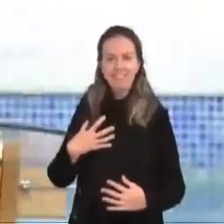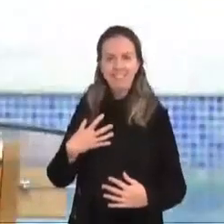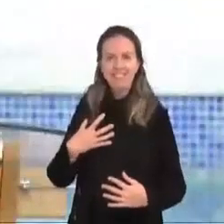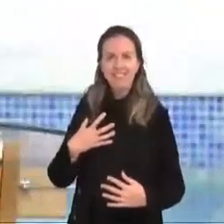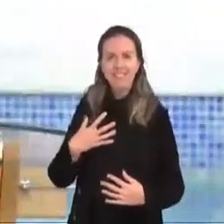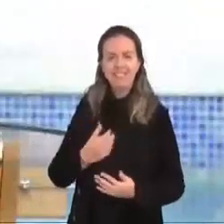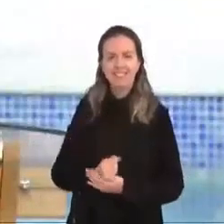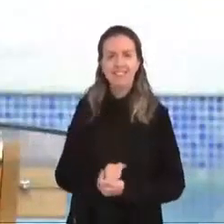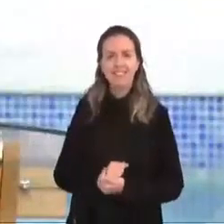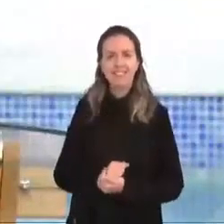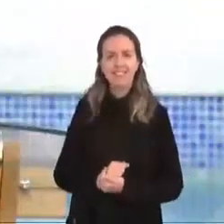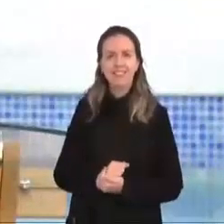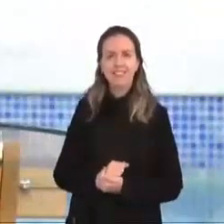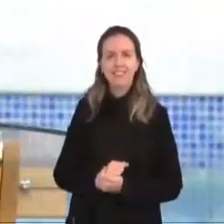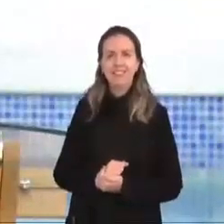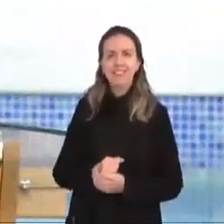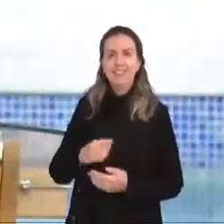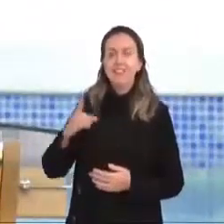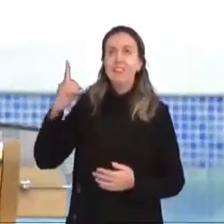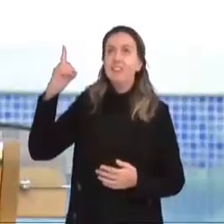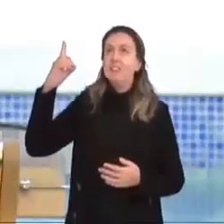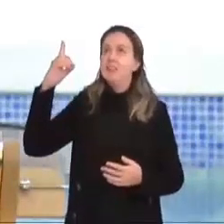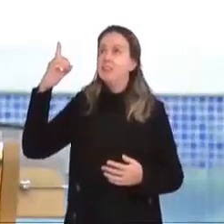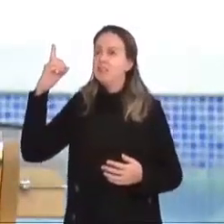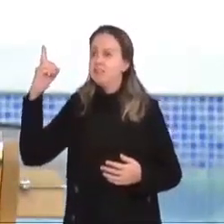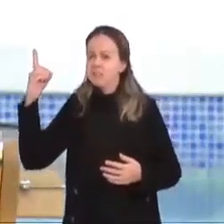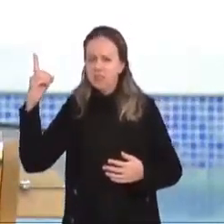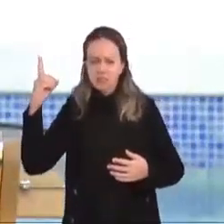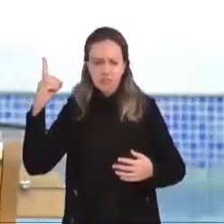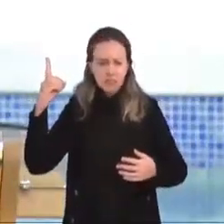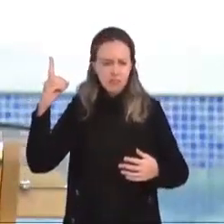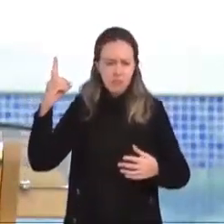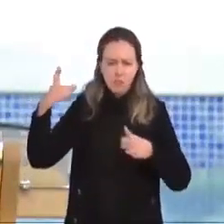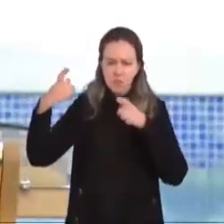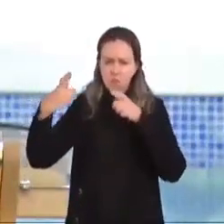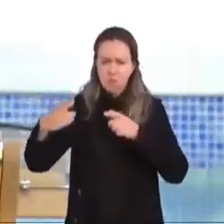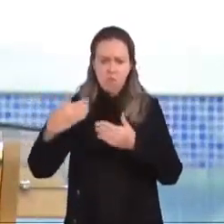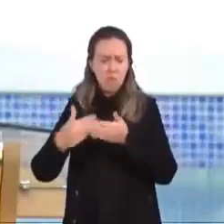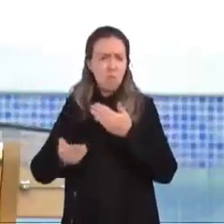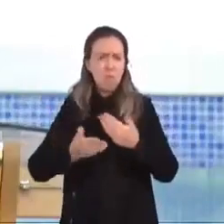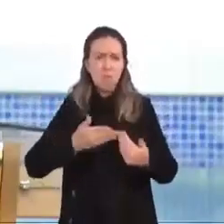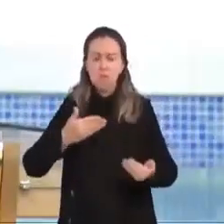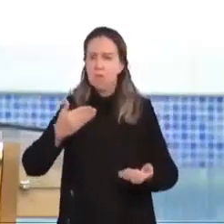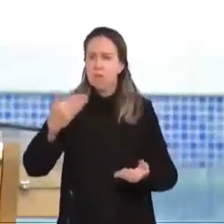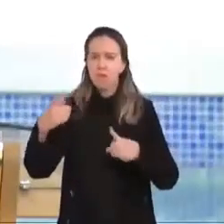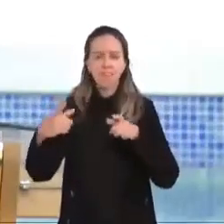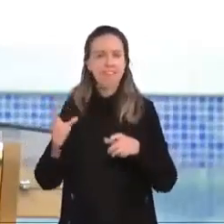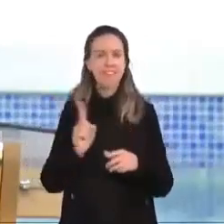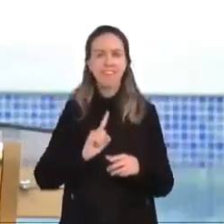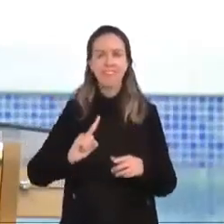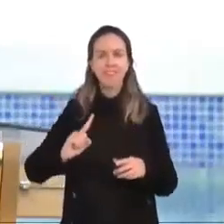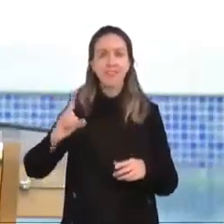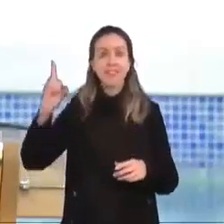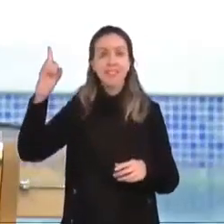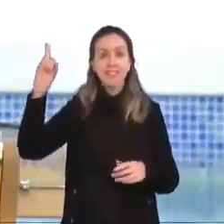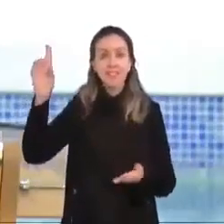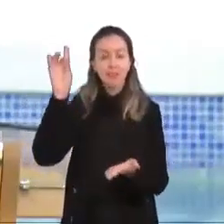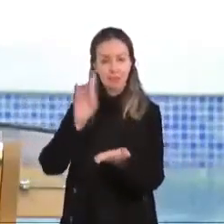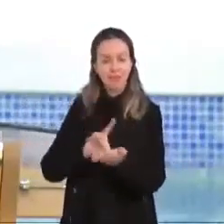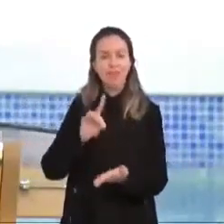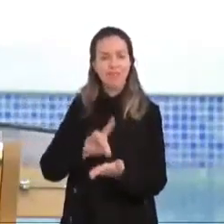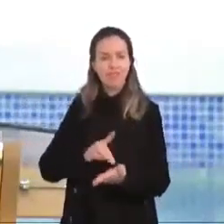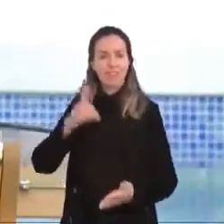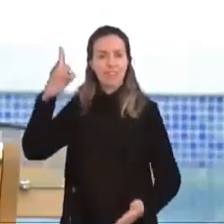está dizendo que Deus falou de um lugar e ele ouviu onde estava. Não, ele tem consciência de que o